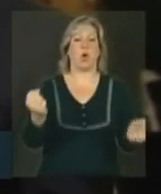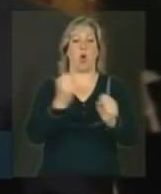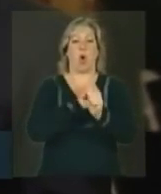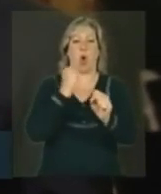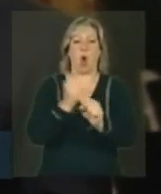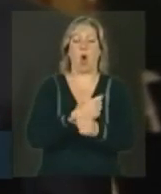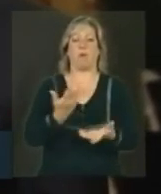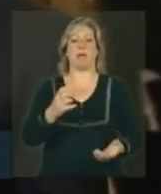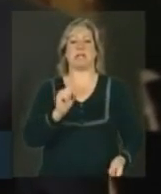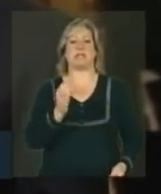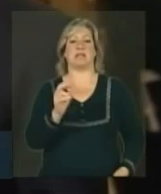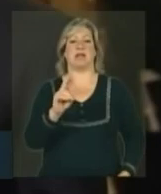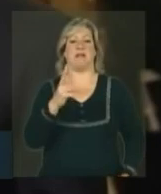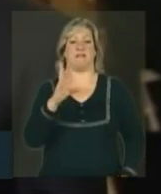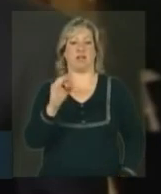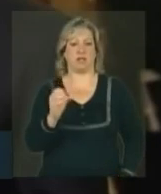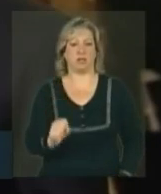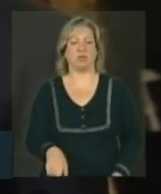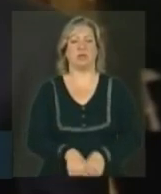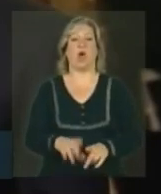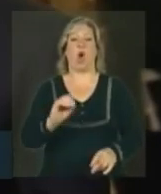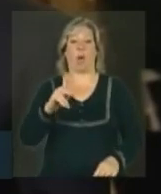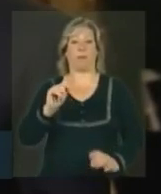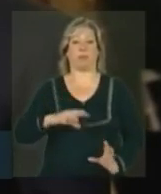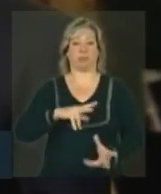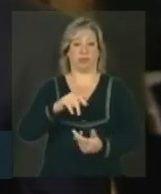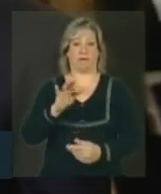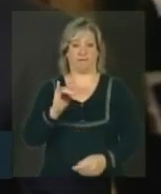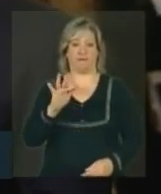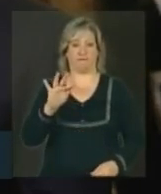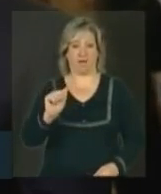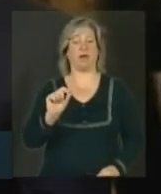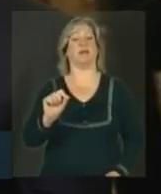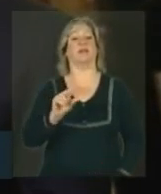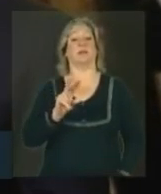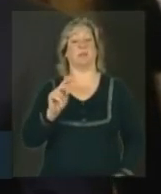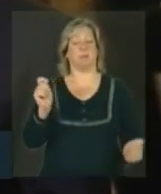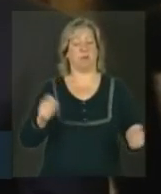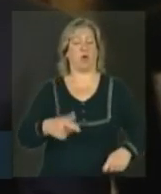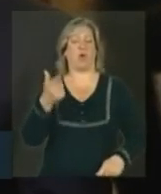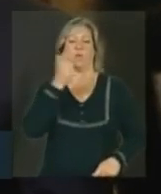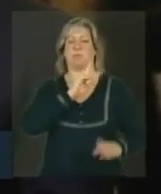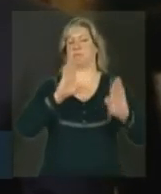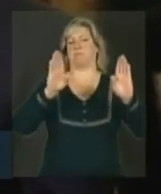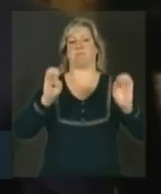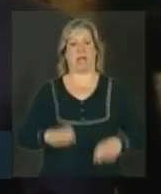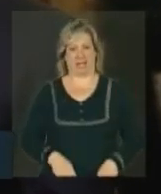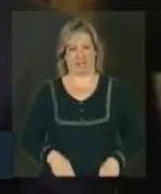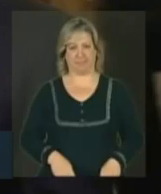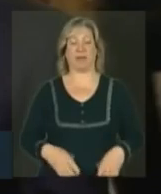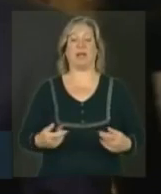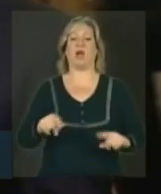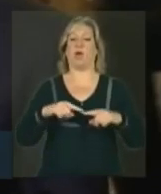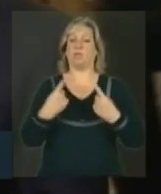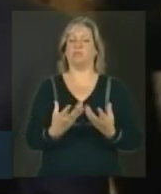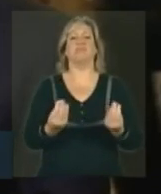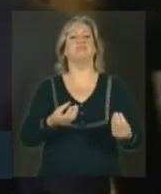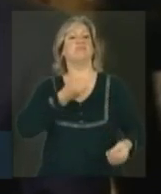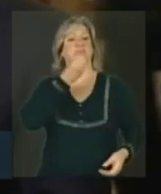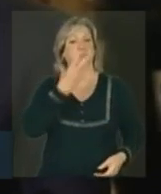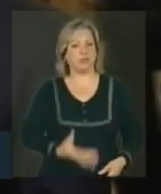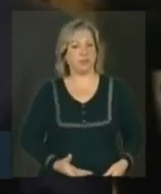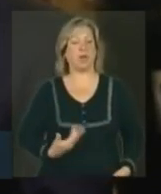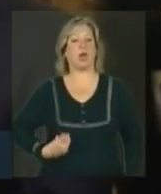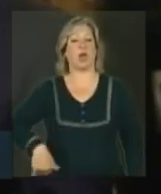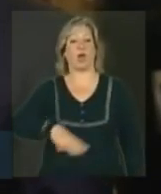de serviços, de modo que a Copa do Mundo da FIFA seja um sucesso. Então foi uma reunião muito produtiva,